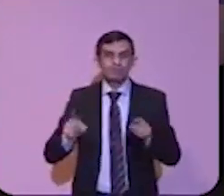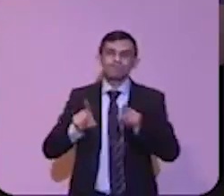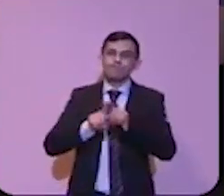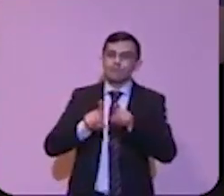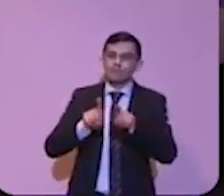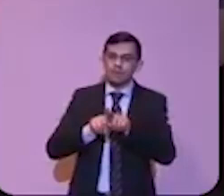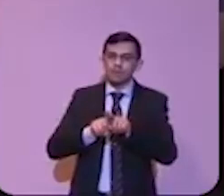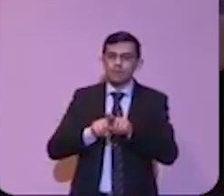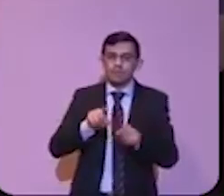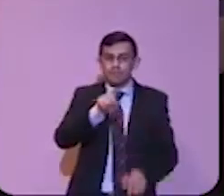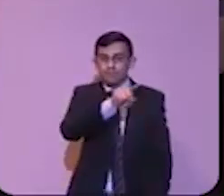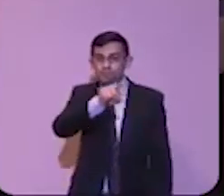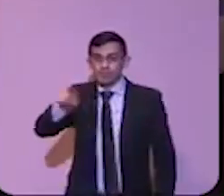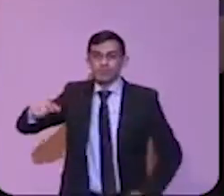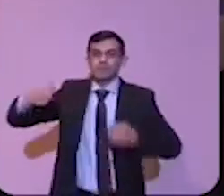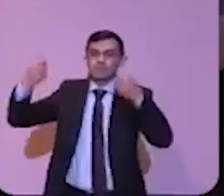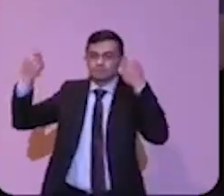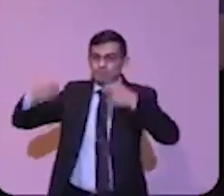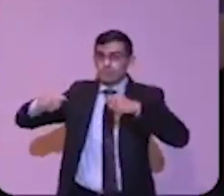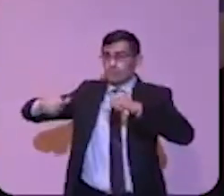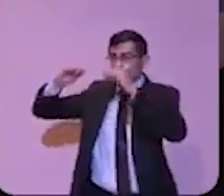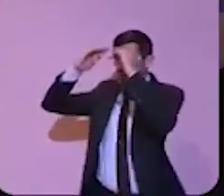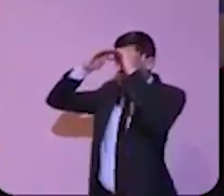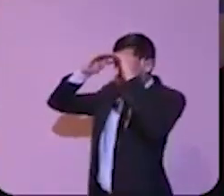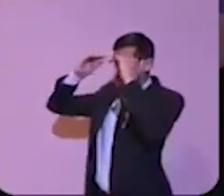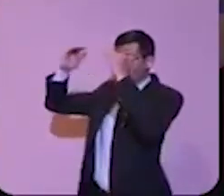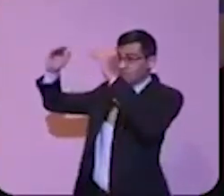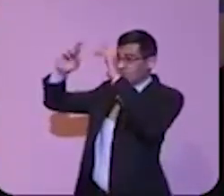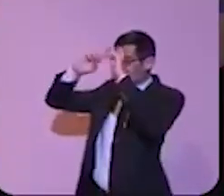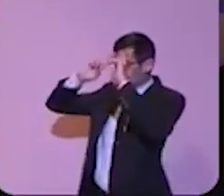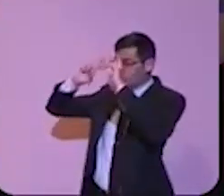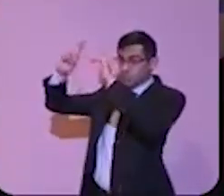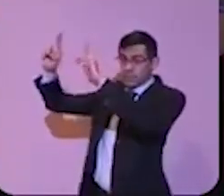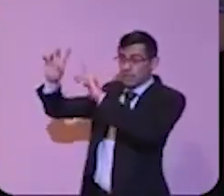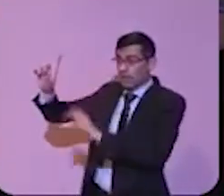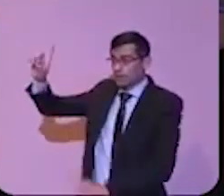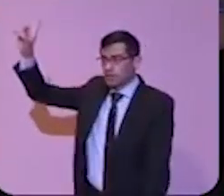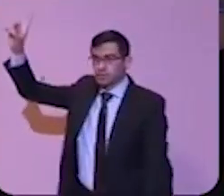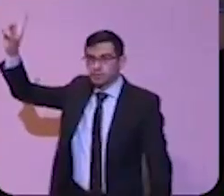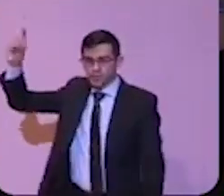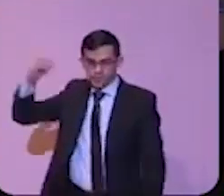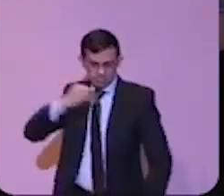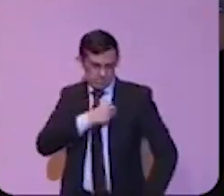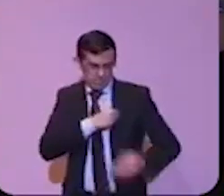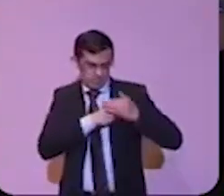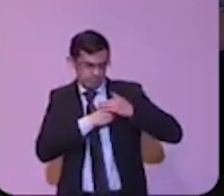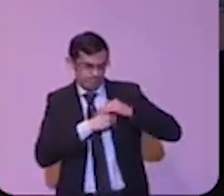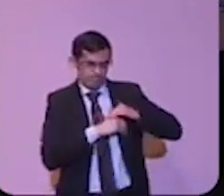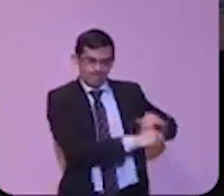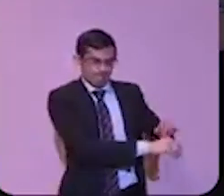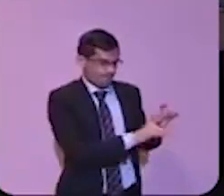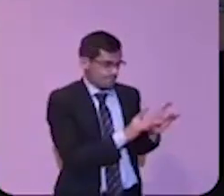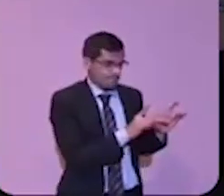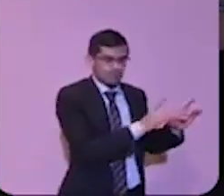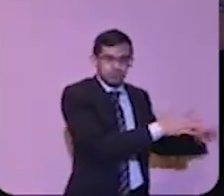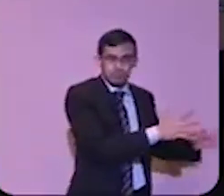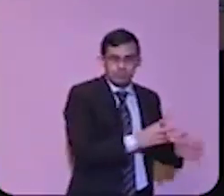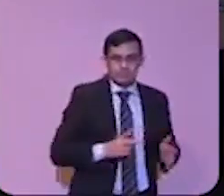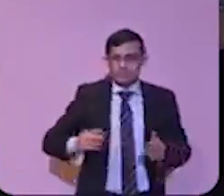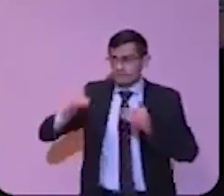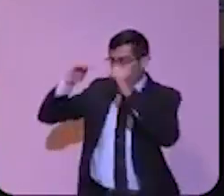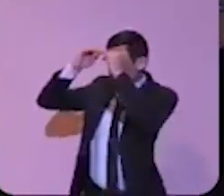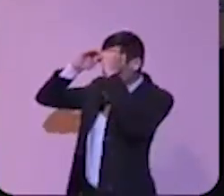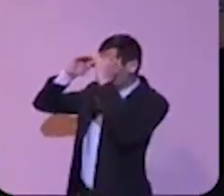essa: temam ao Senhor e abandone o pecado. Temam ao Senhor